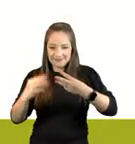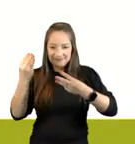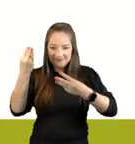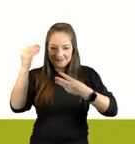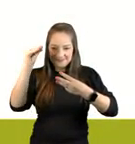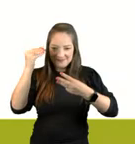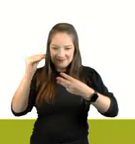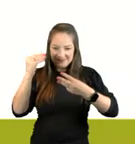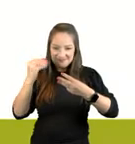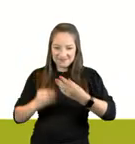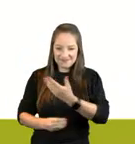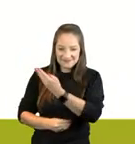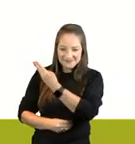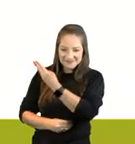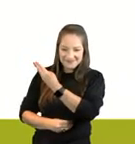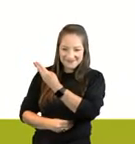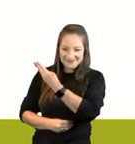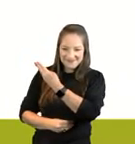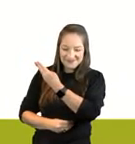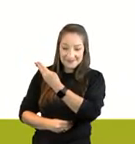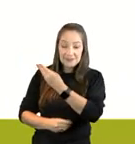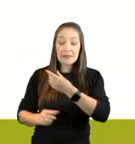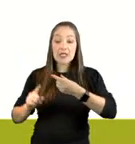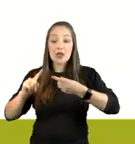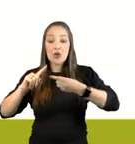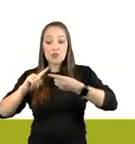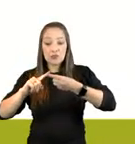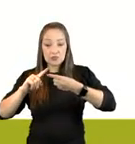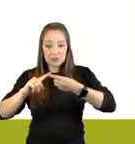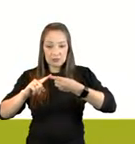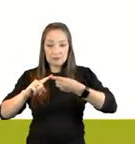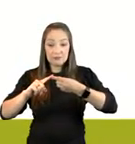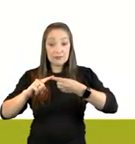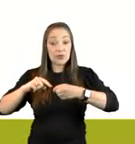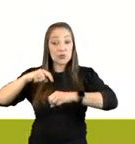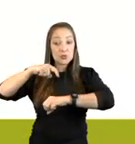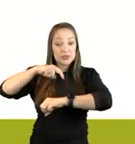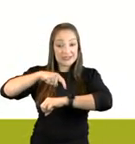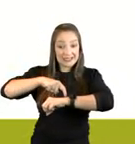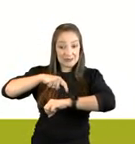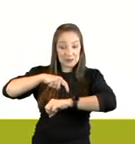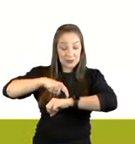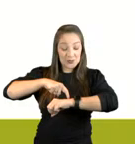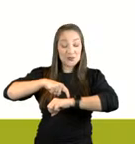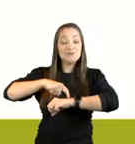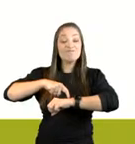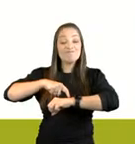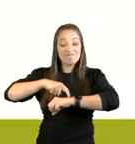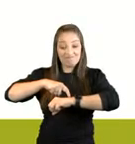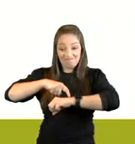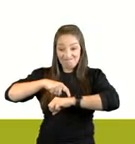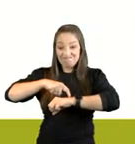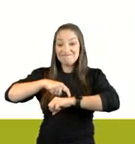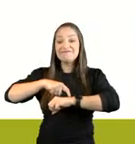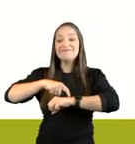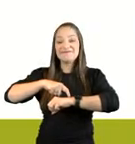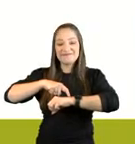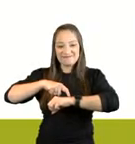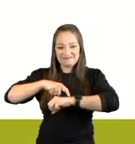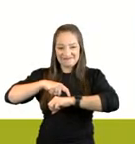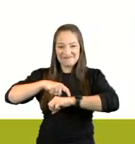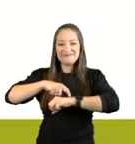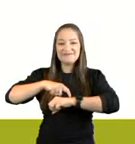como possibilidade. Primeiro, o tempo, né? O aporte